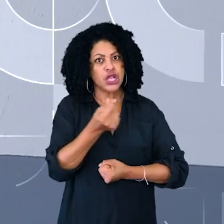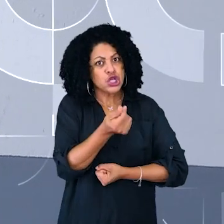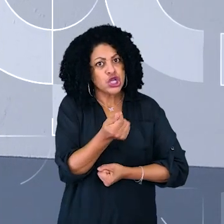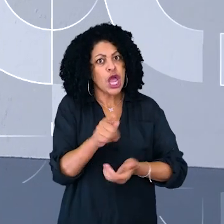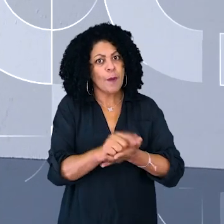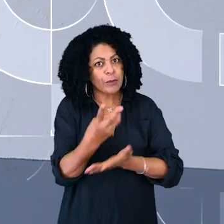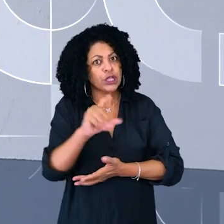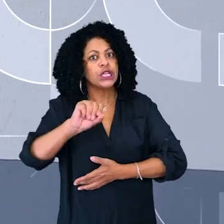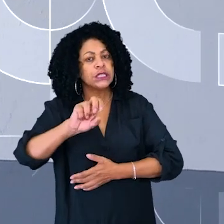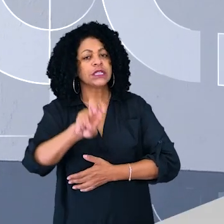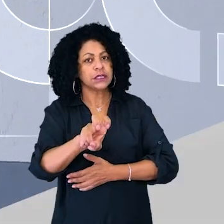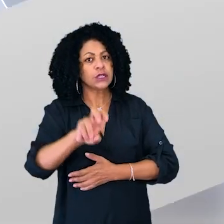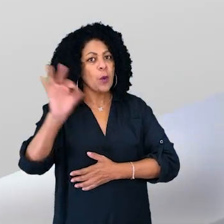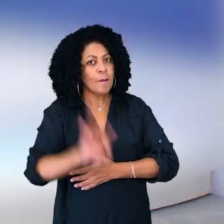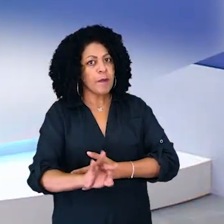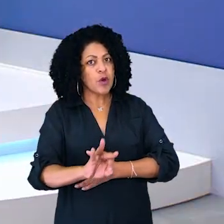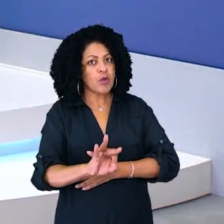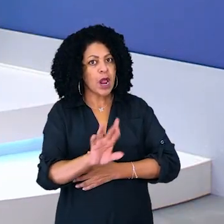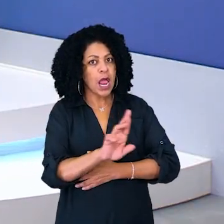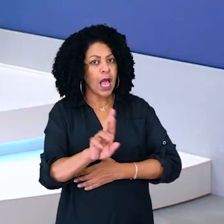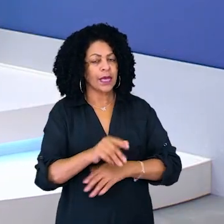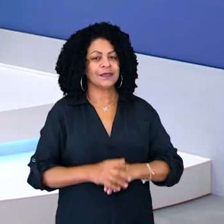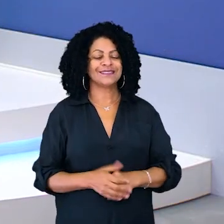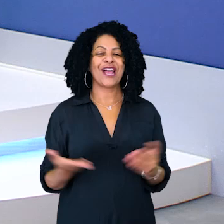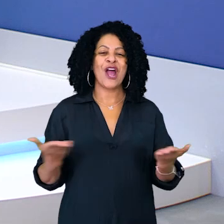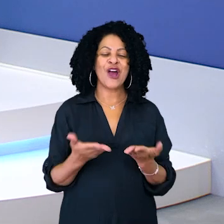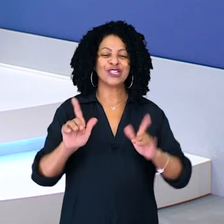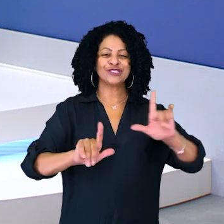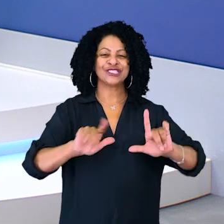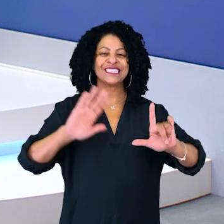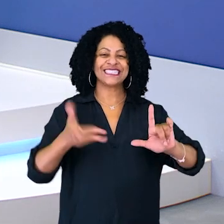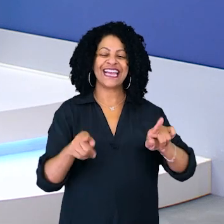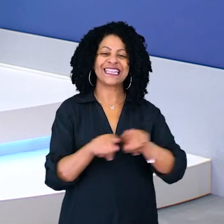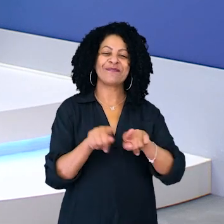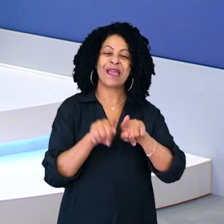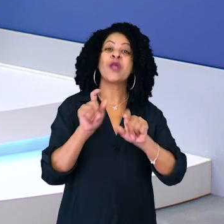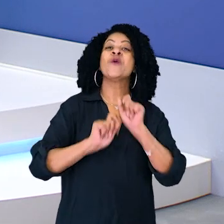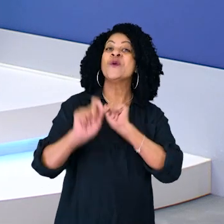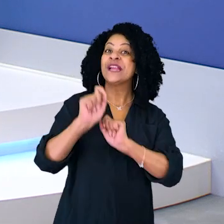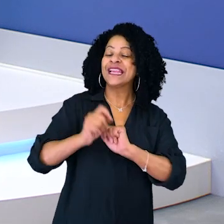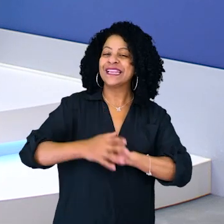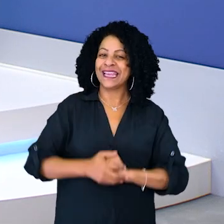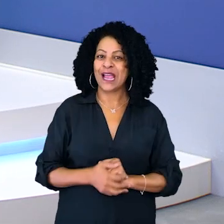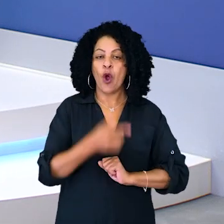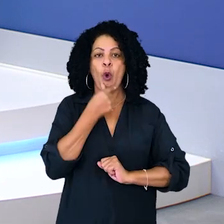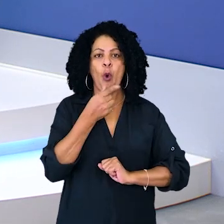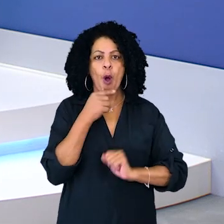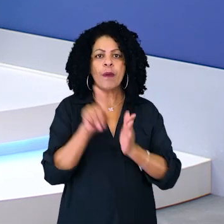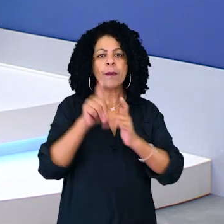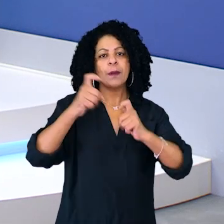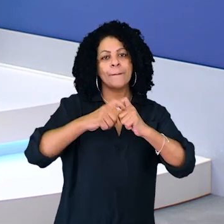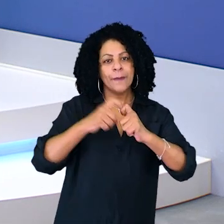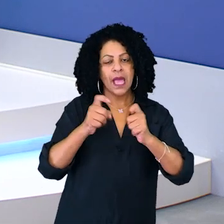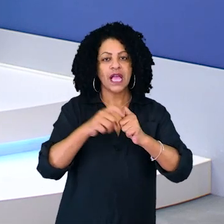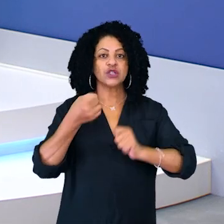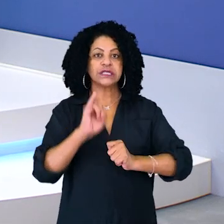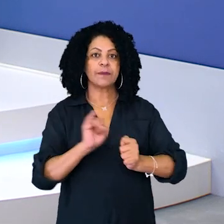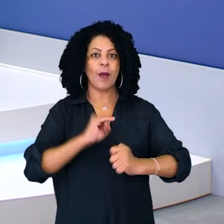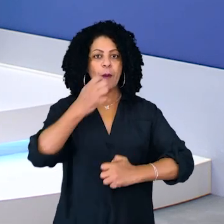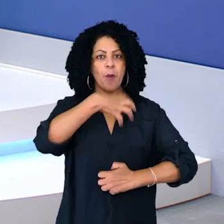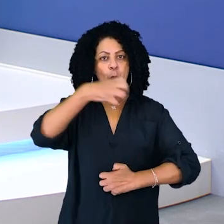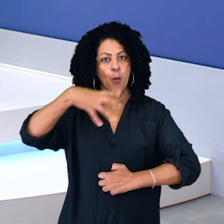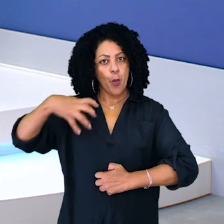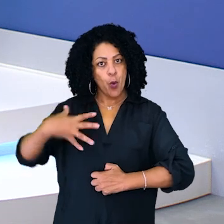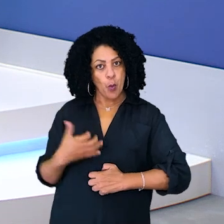mil por dano moral. O programa de hoje já está no ar e você vai ver também. Anestesista que trabalha próximo ao aparelho